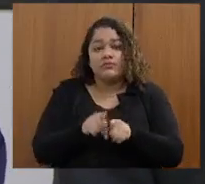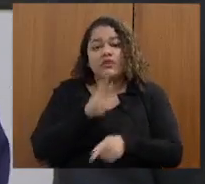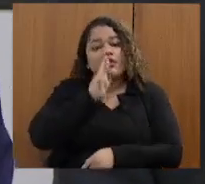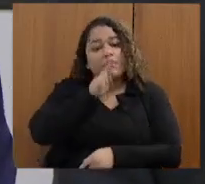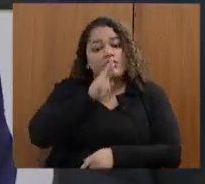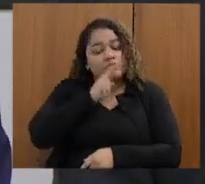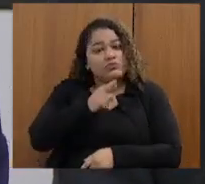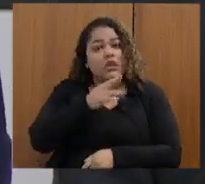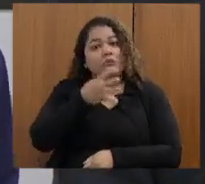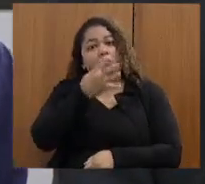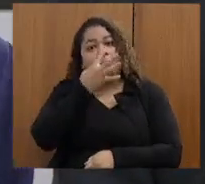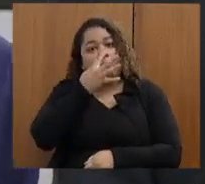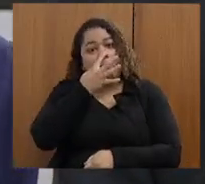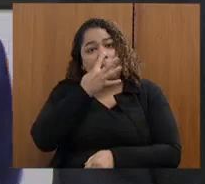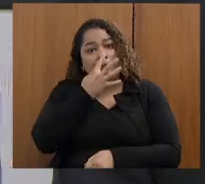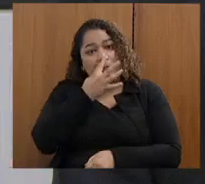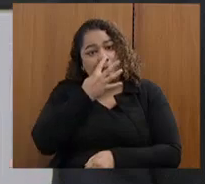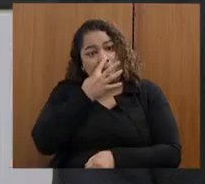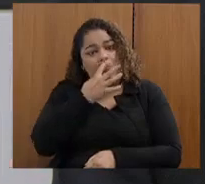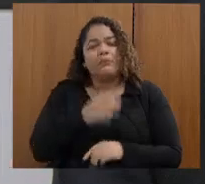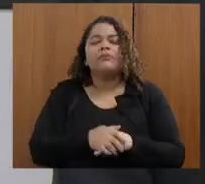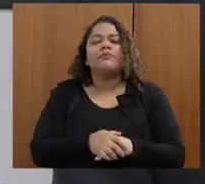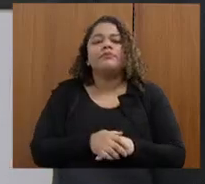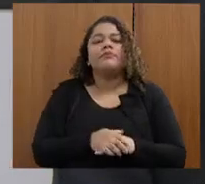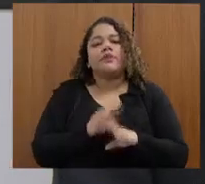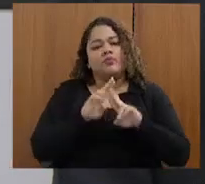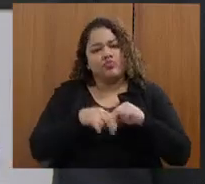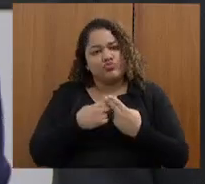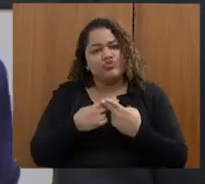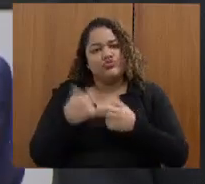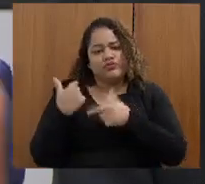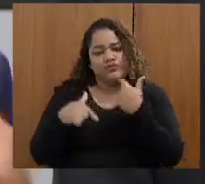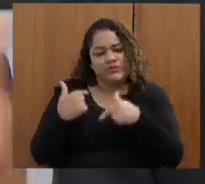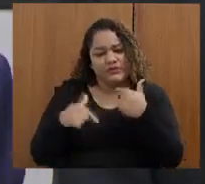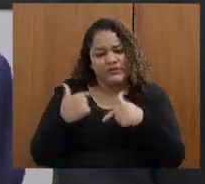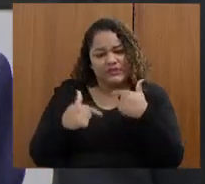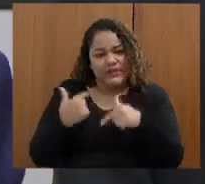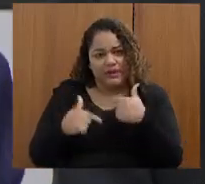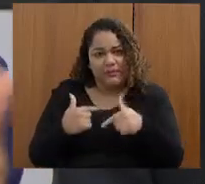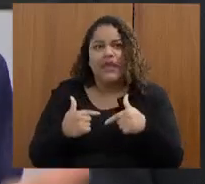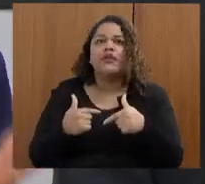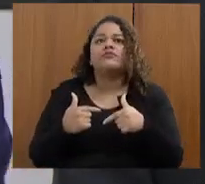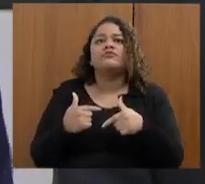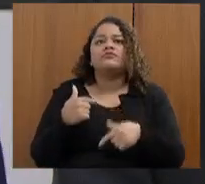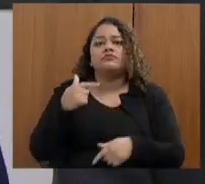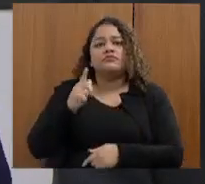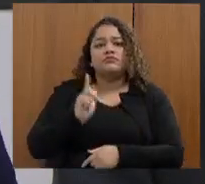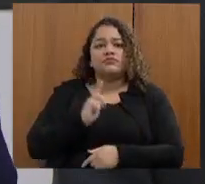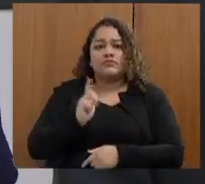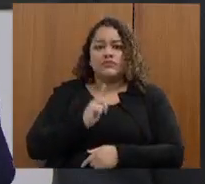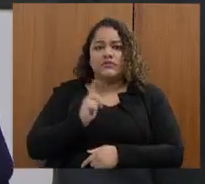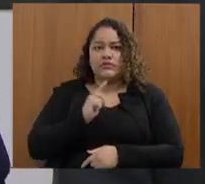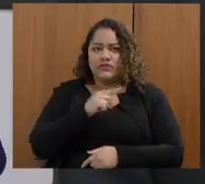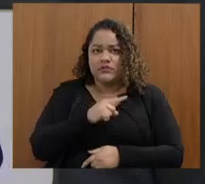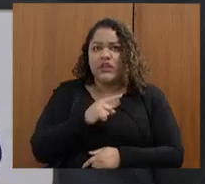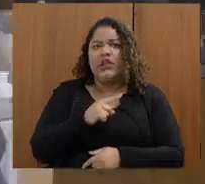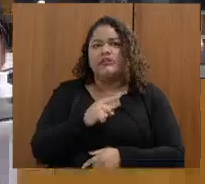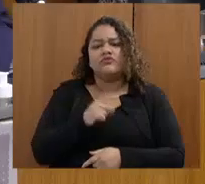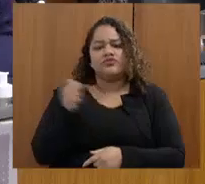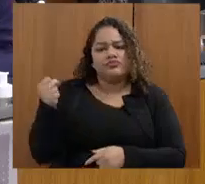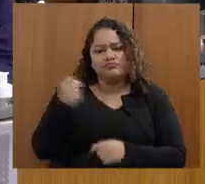produzindo resultados fantásticos em função muito trabalho de vocês dessa certificação que coloca pessoas